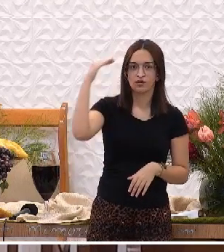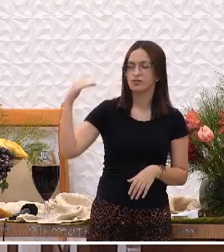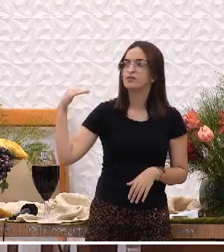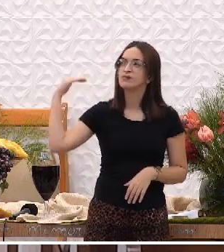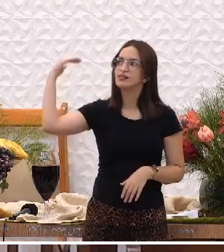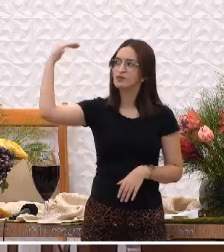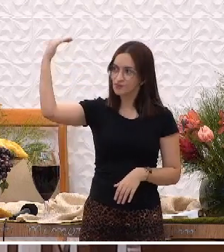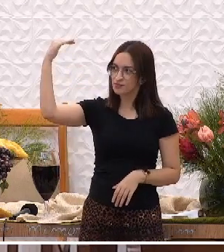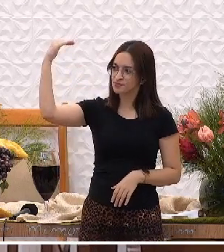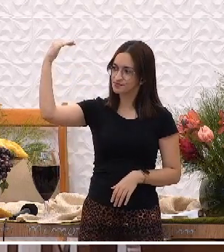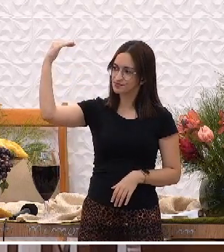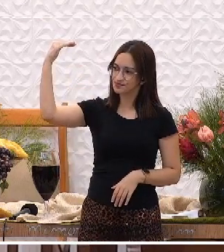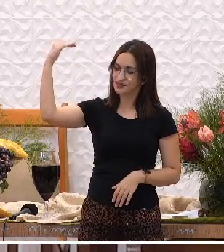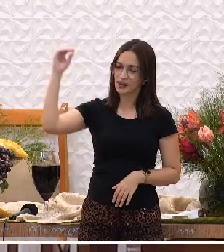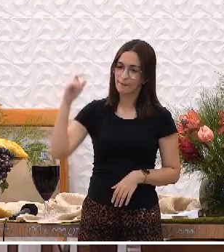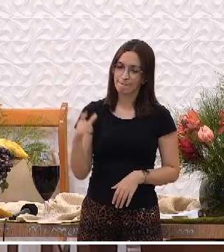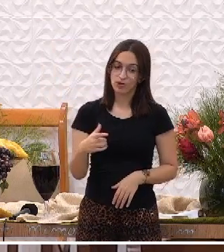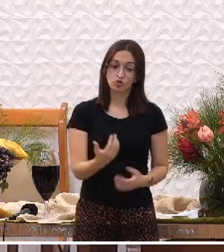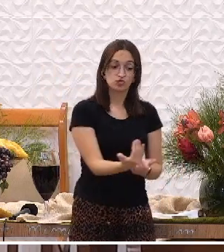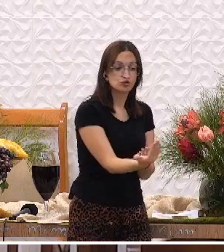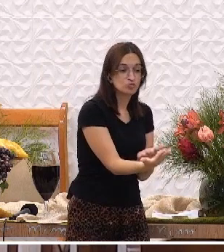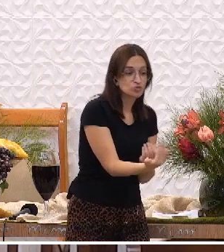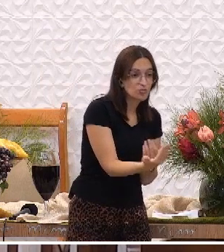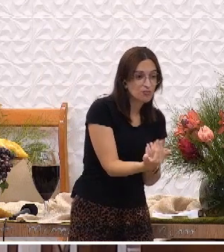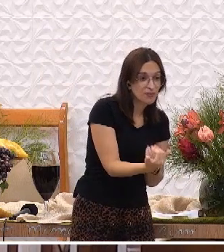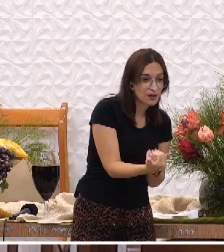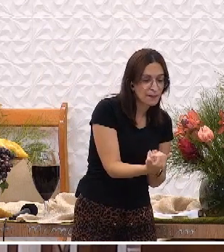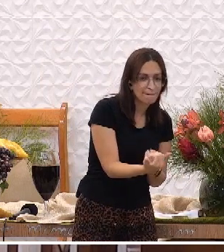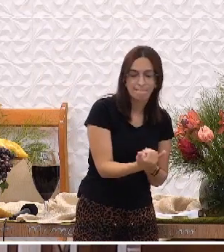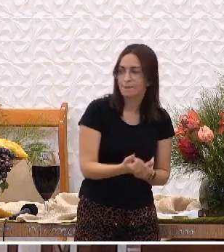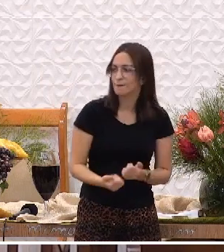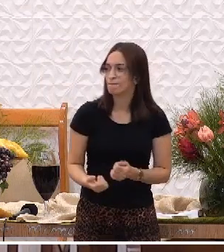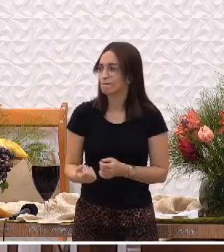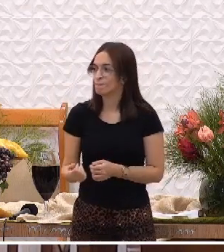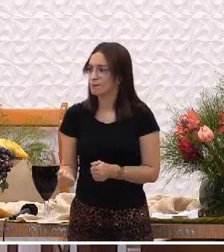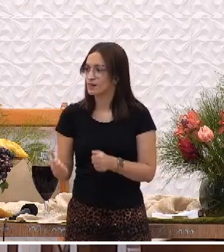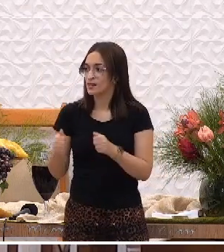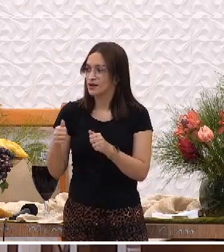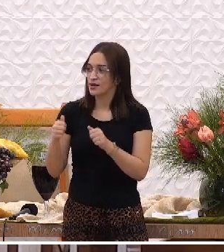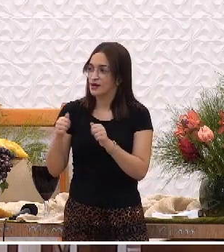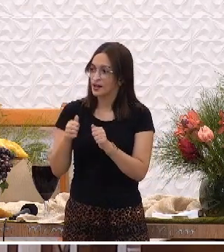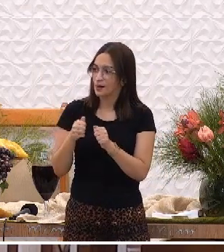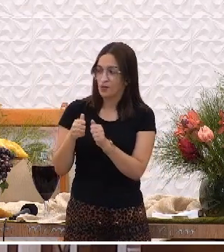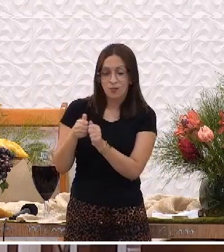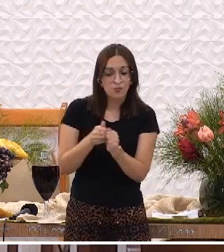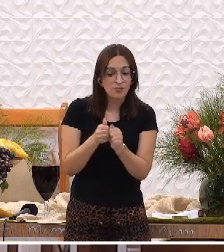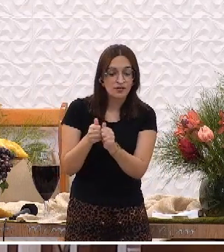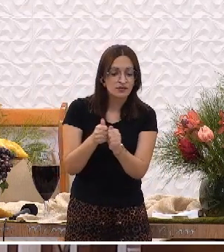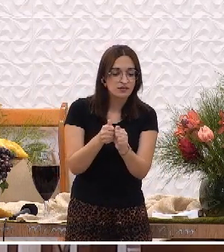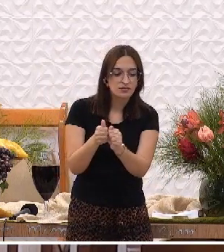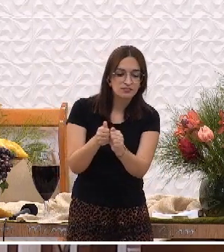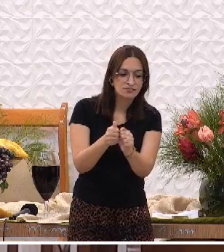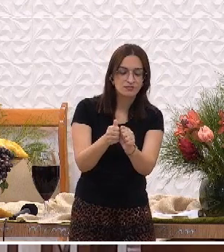prioridade inicialmente para que os jovens pudessem ser amplamente assim acompanhados, né? Assim, em questão de quantidade mesmo,